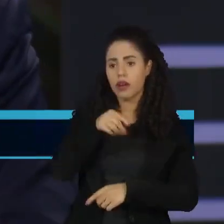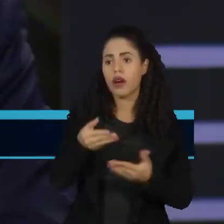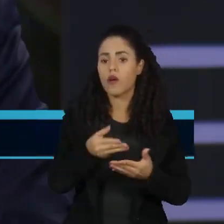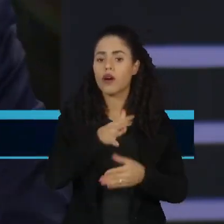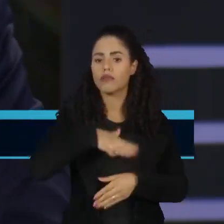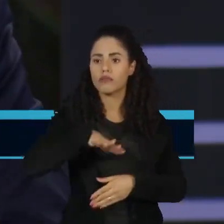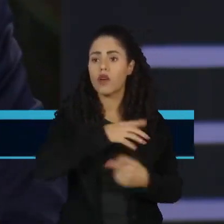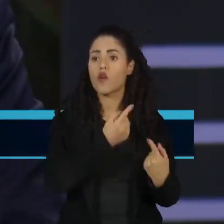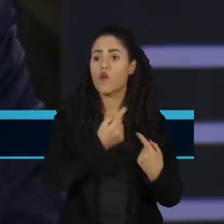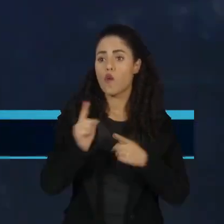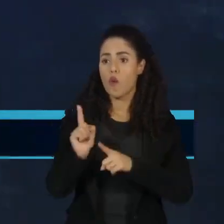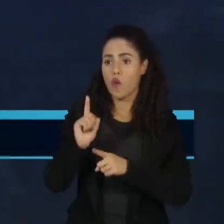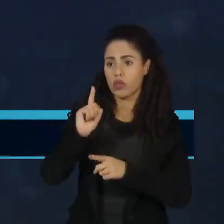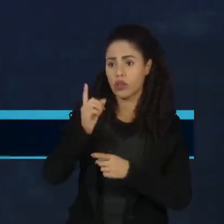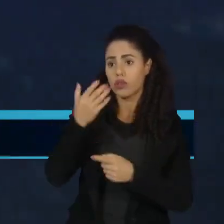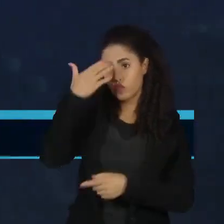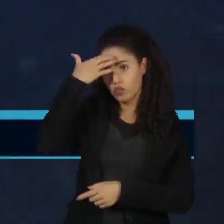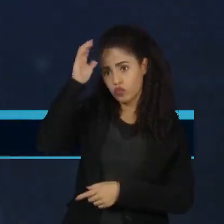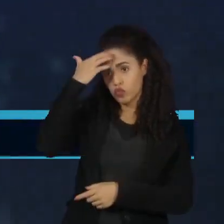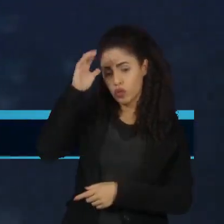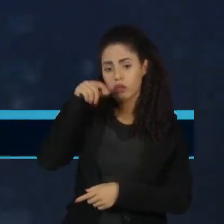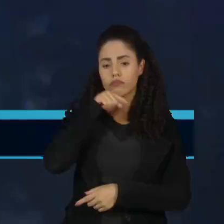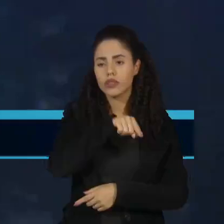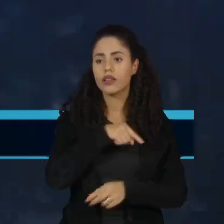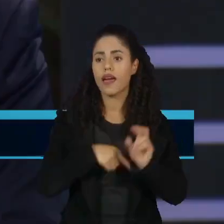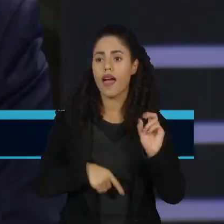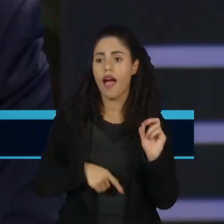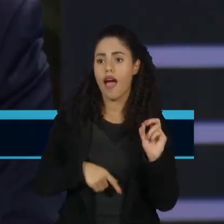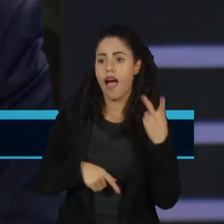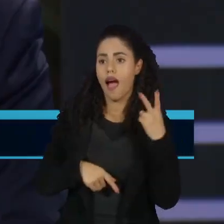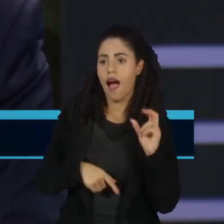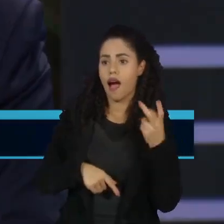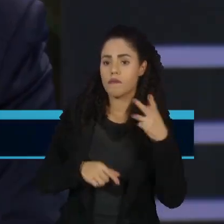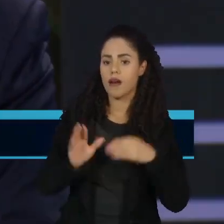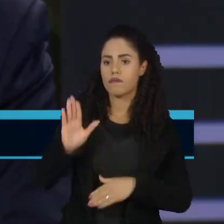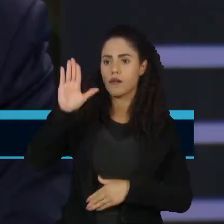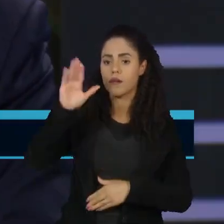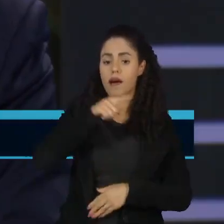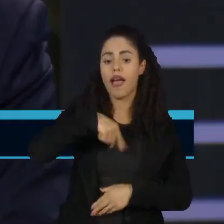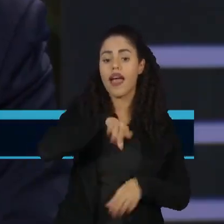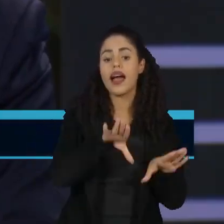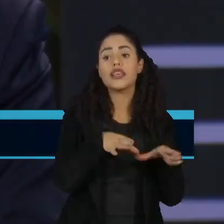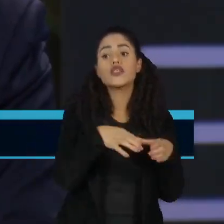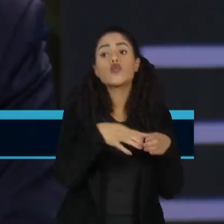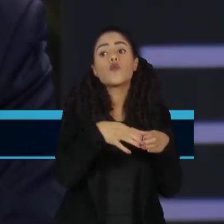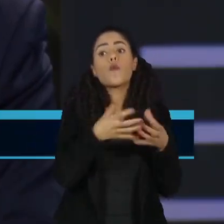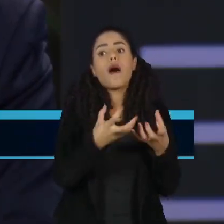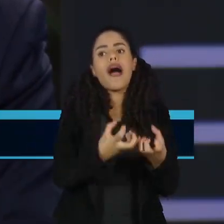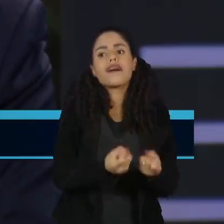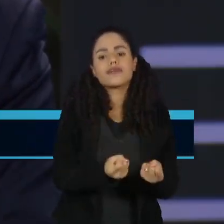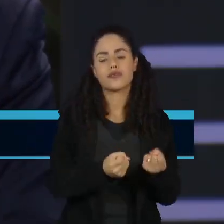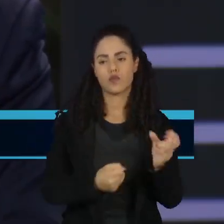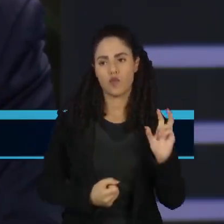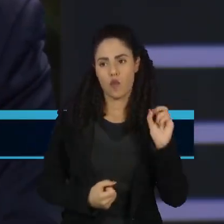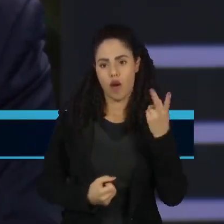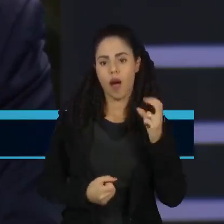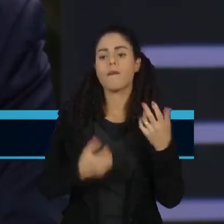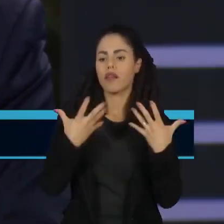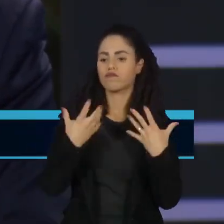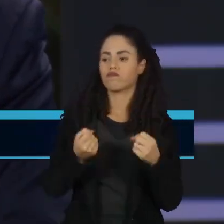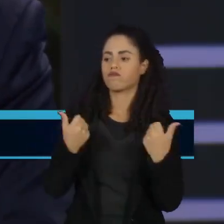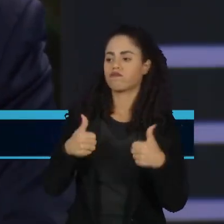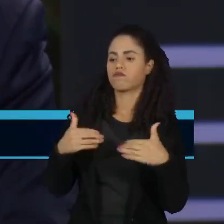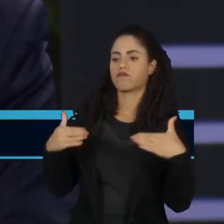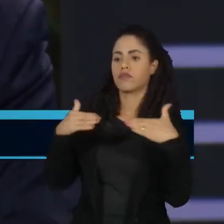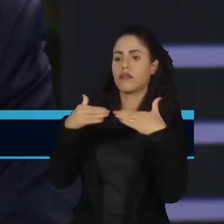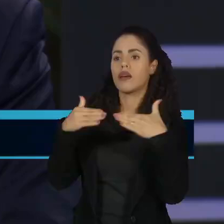comunidade votou contra o Joe Biden nas primárias. E quando a Câmara passou a ser candidata, esse grupo aderiu mais à candidatura democrata e